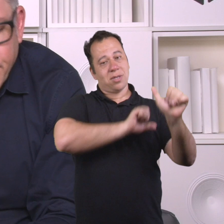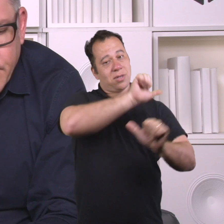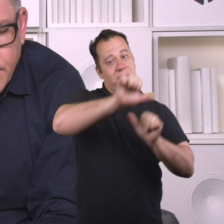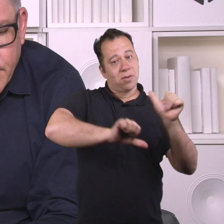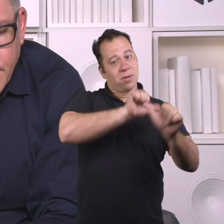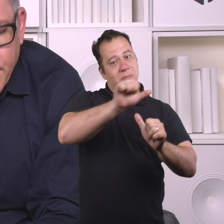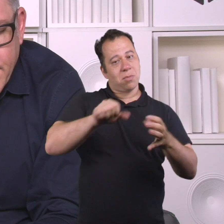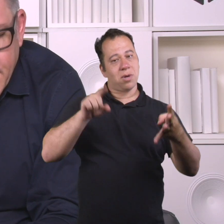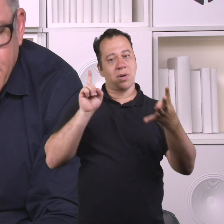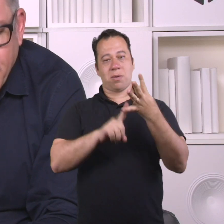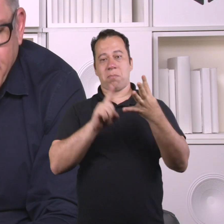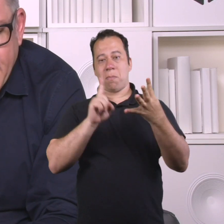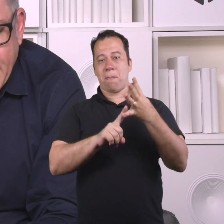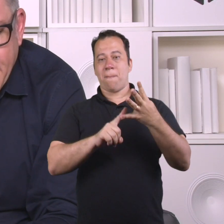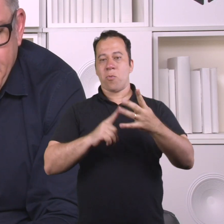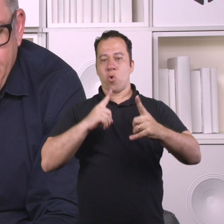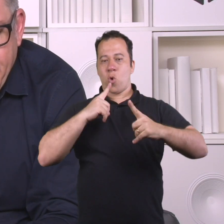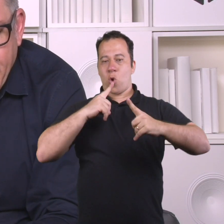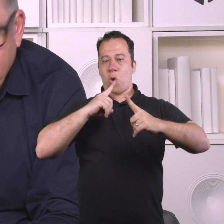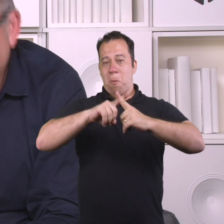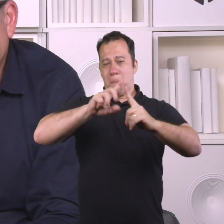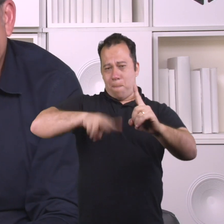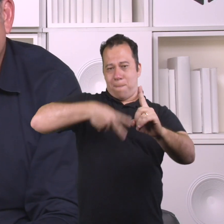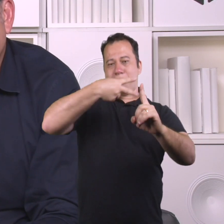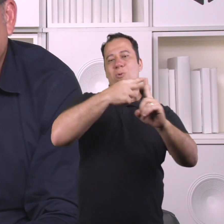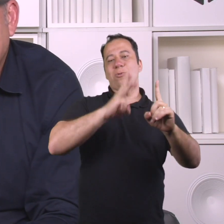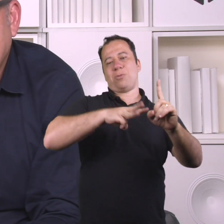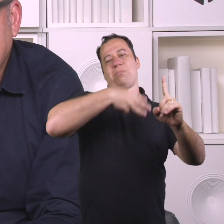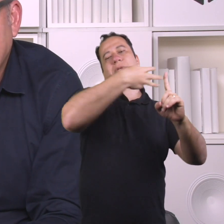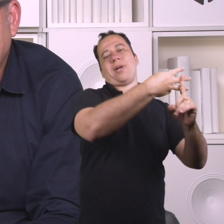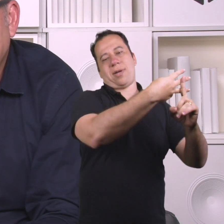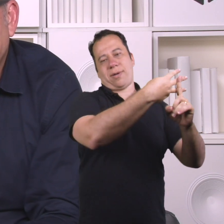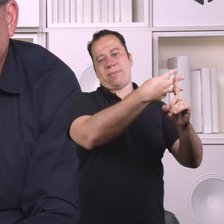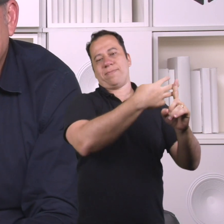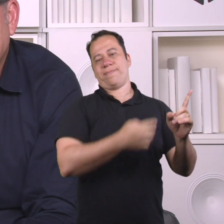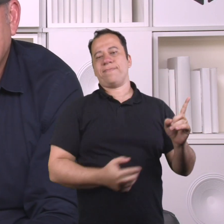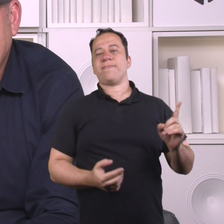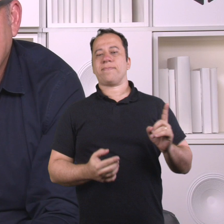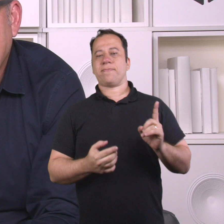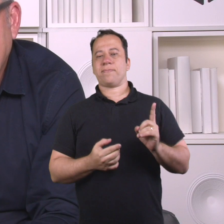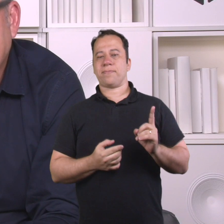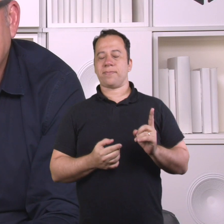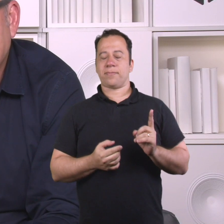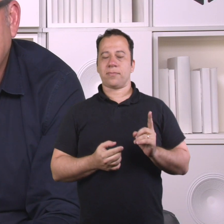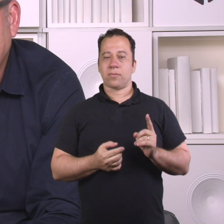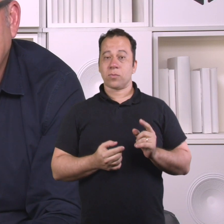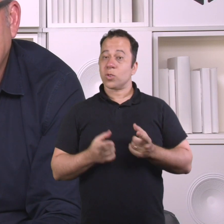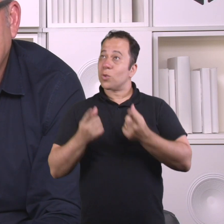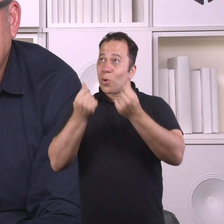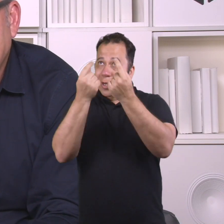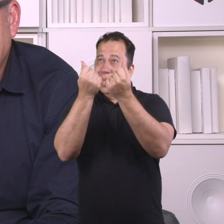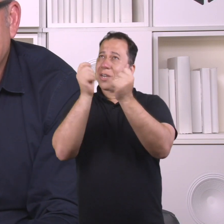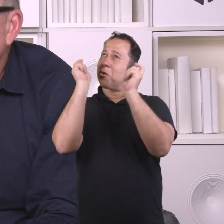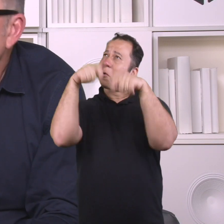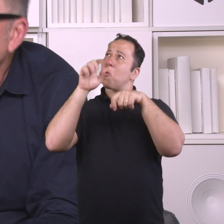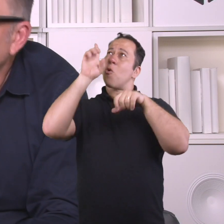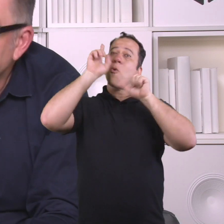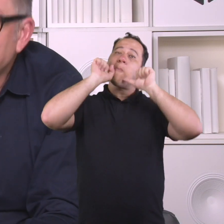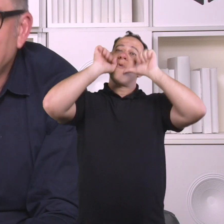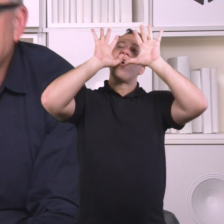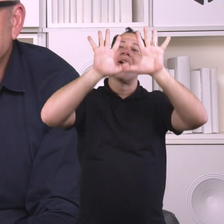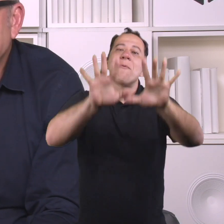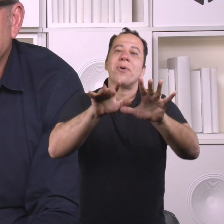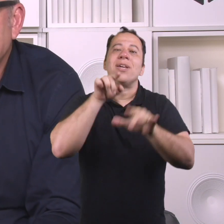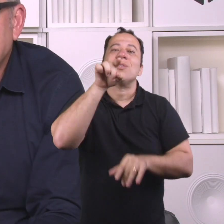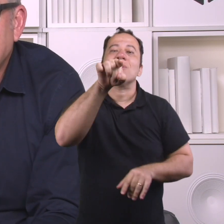Eu insisto com você, ouça o que Jesus está dizendo. Dinheiro pode ser uma grande bênção na sua vida, mas pode ser uma